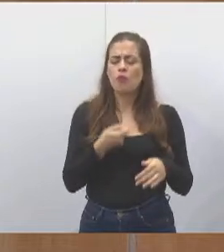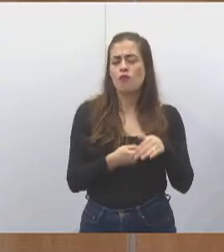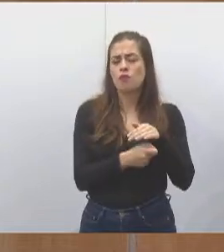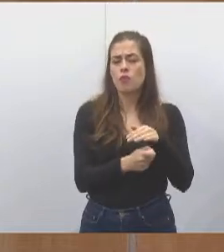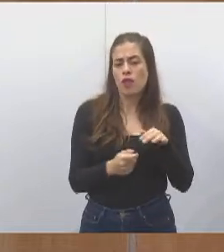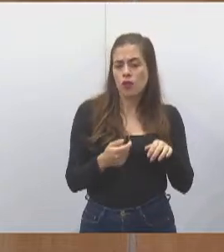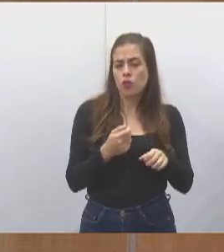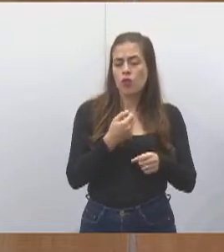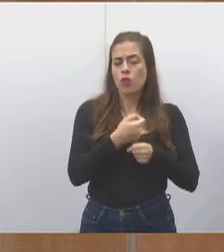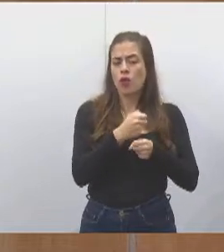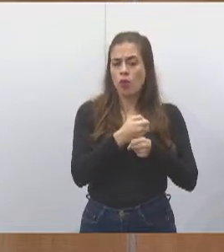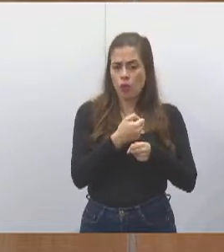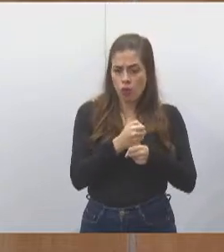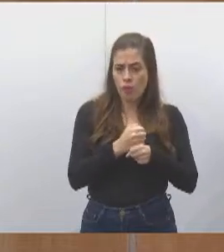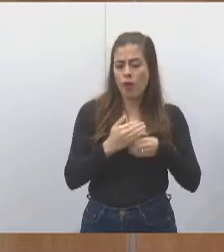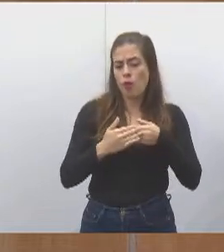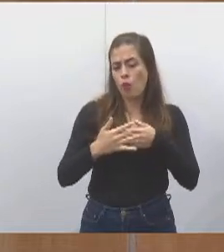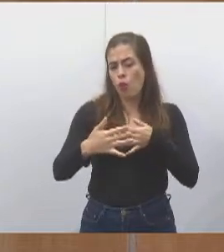E com relação